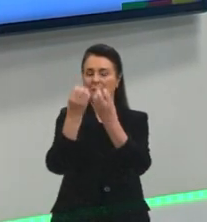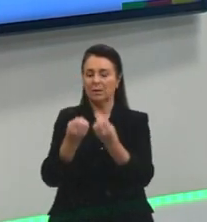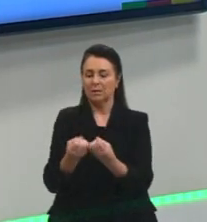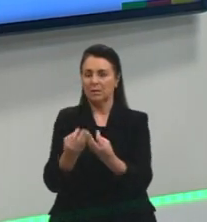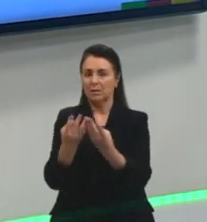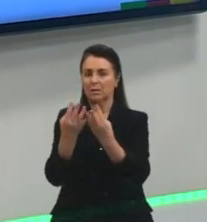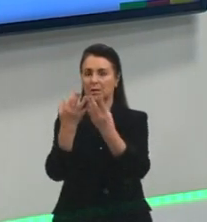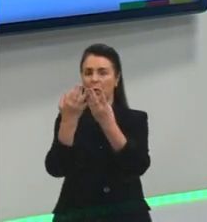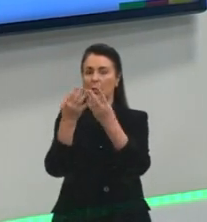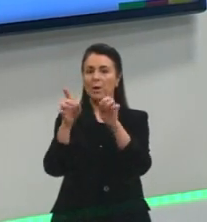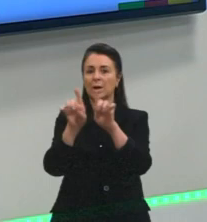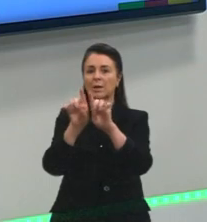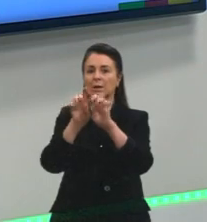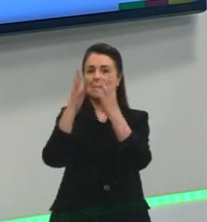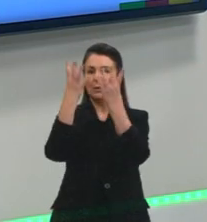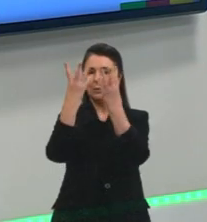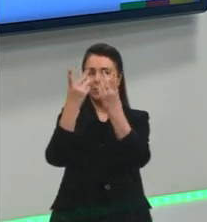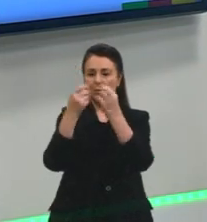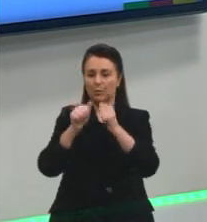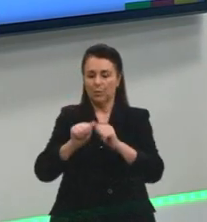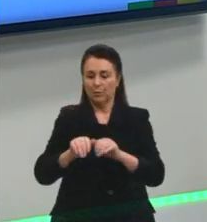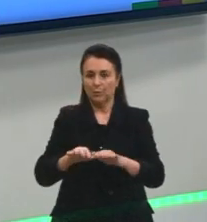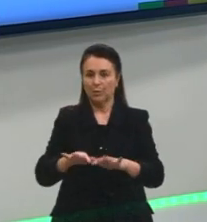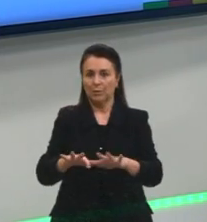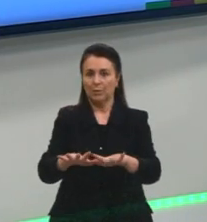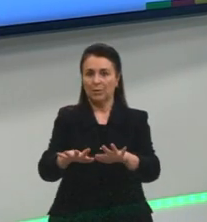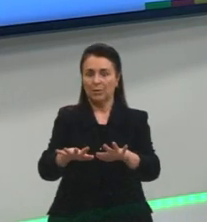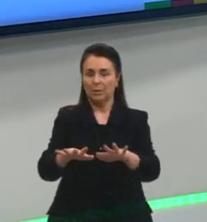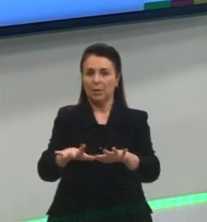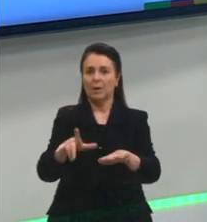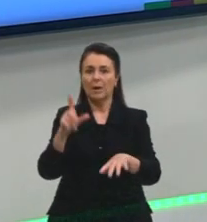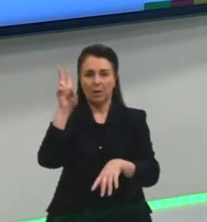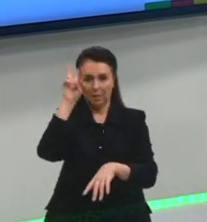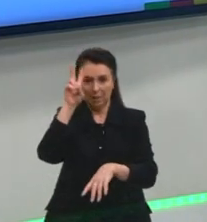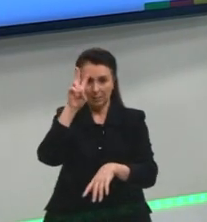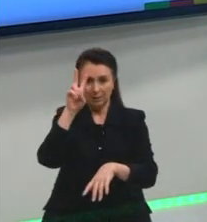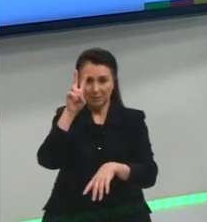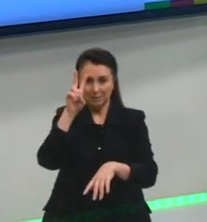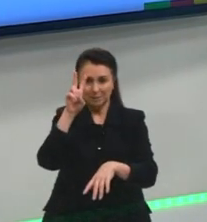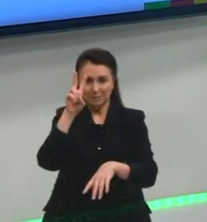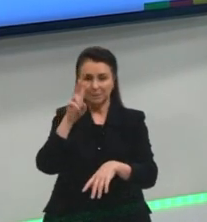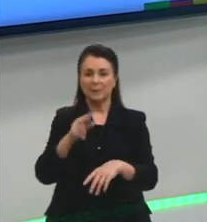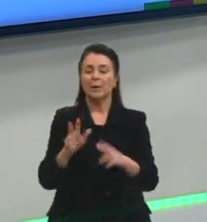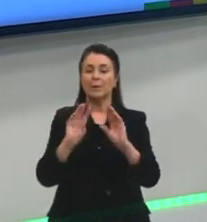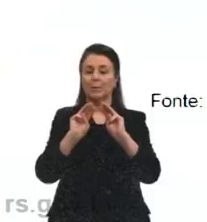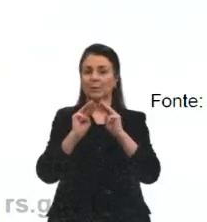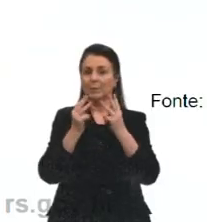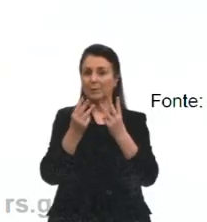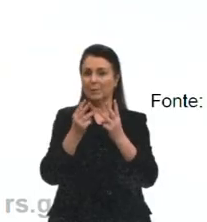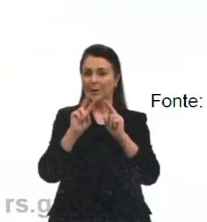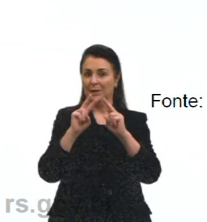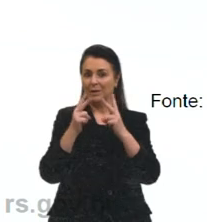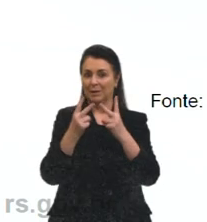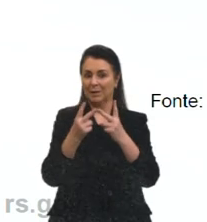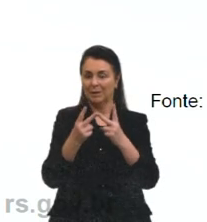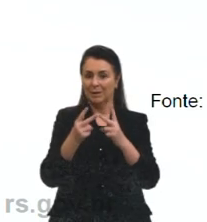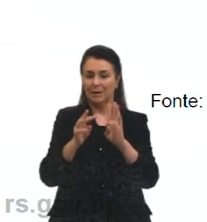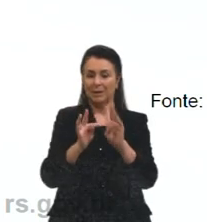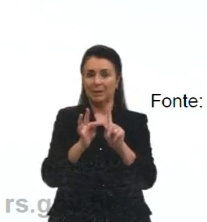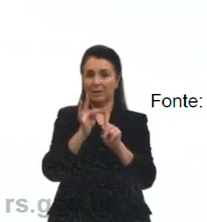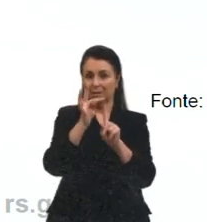esses pontos para gente lembrar a as variações de matéria né os estados físicos das matérias o ponto de fusão é a temperatura